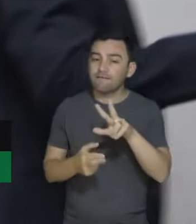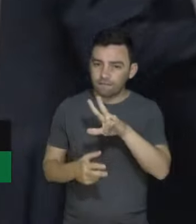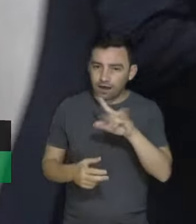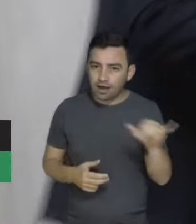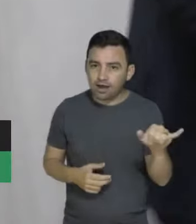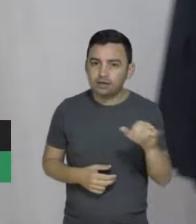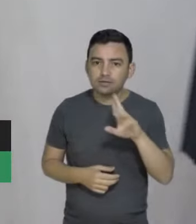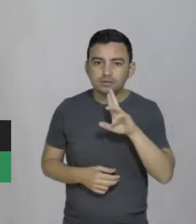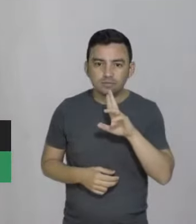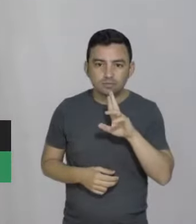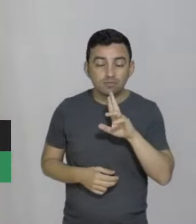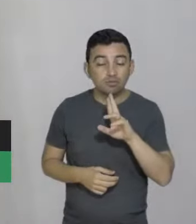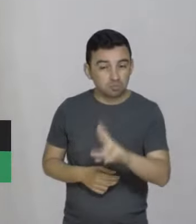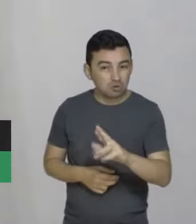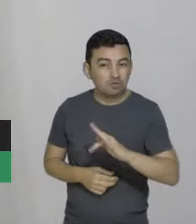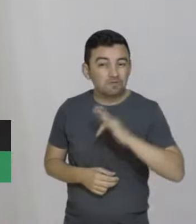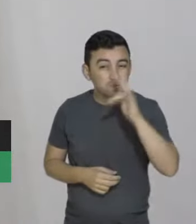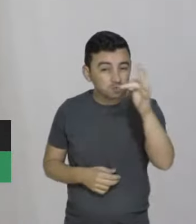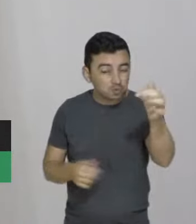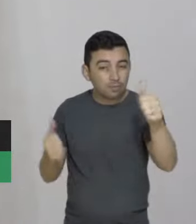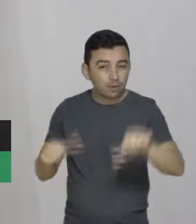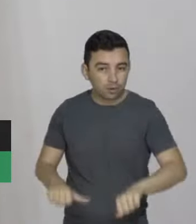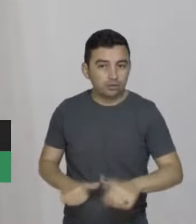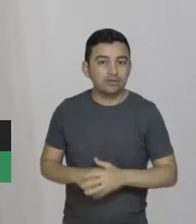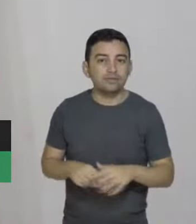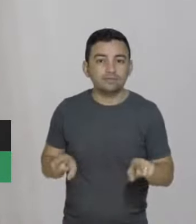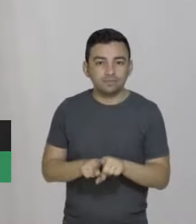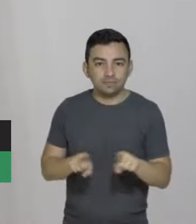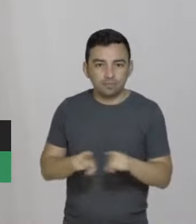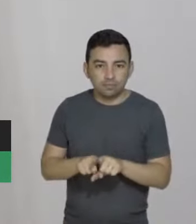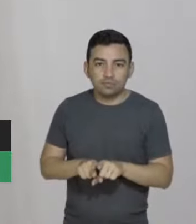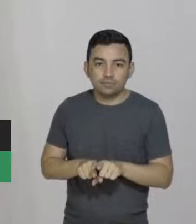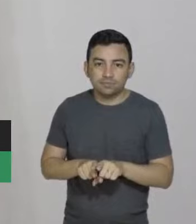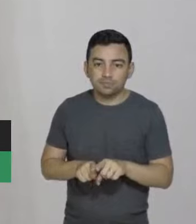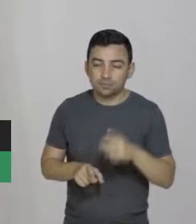muito difíceis lá na frente se não fizermos isso. Além disso, deputados,